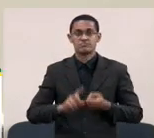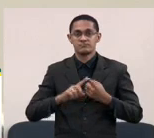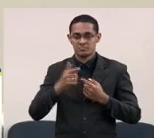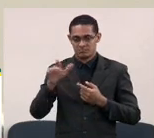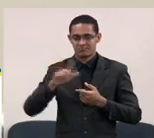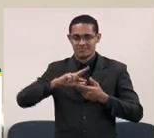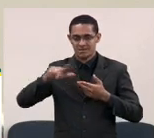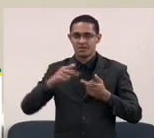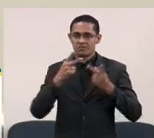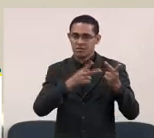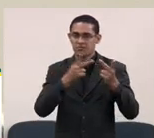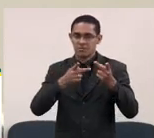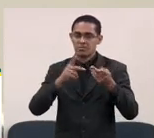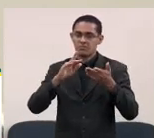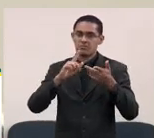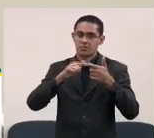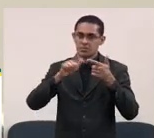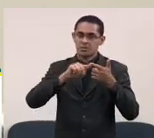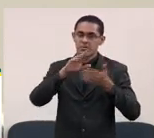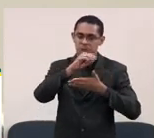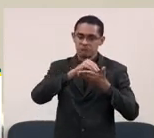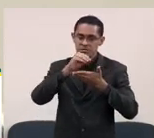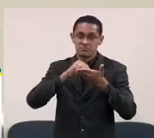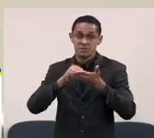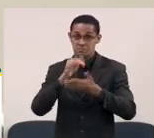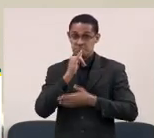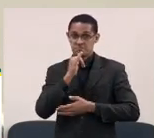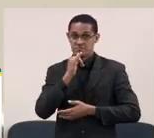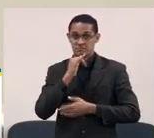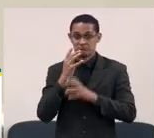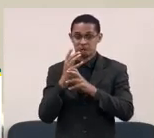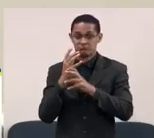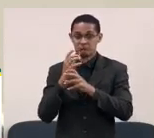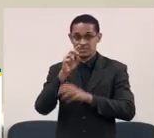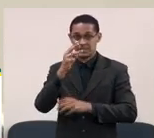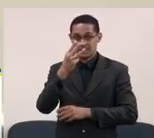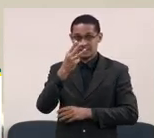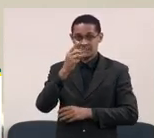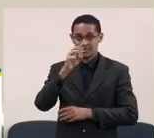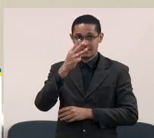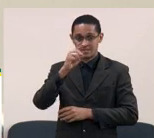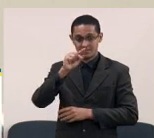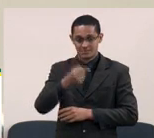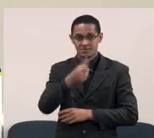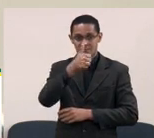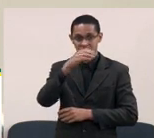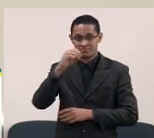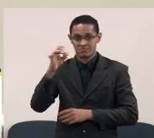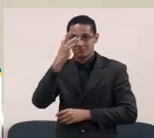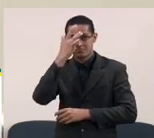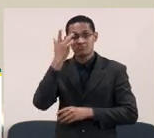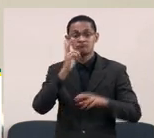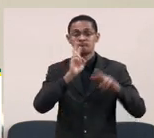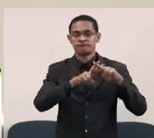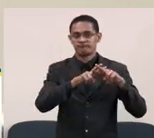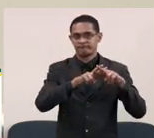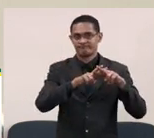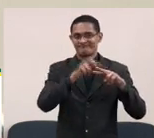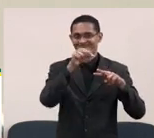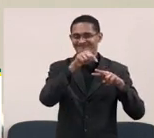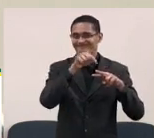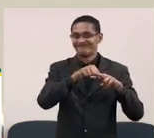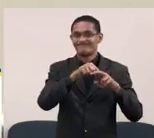anotar outras coisas. Então, por exemplo, nós temos 3.100 apenados. É muita gente presa ali.